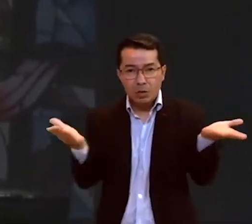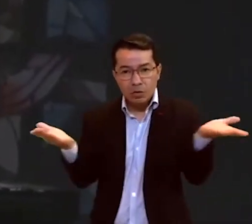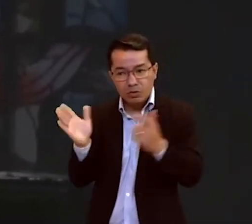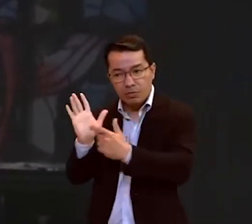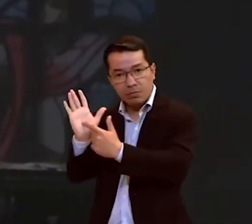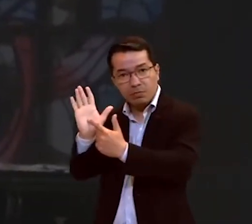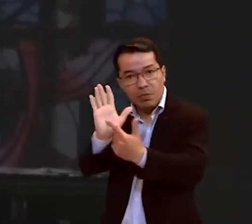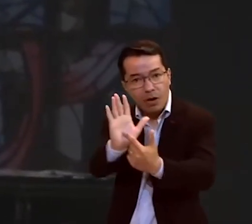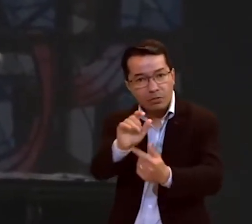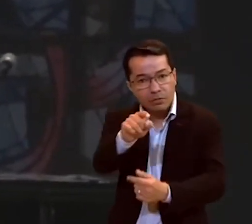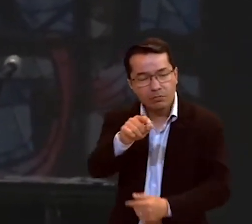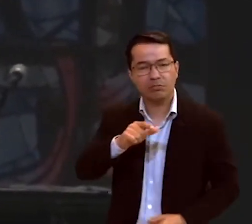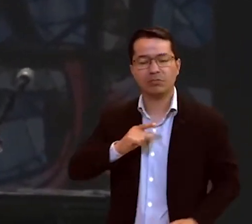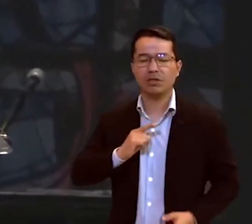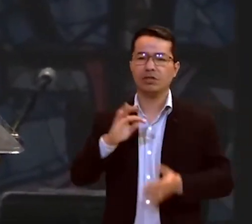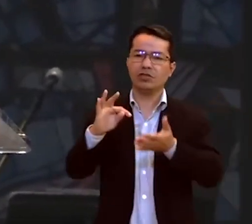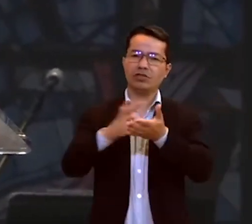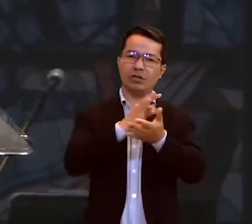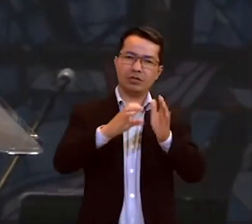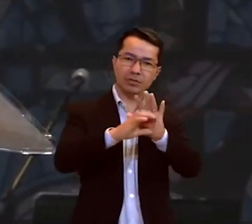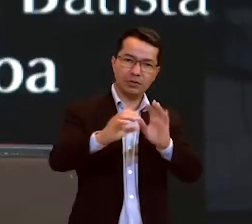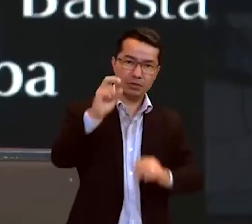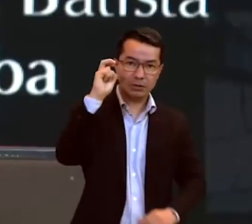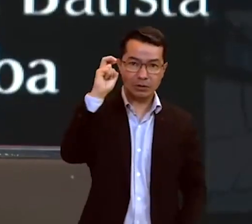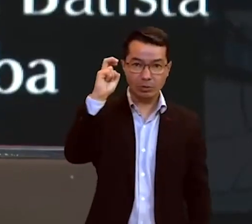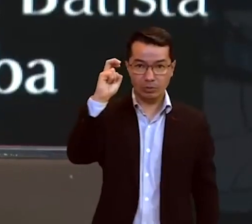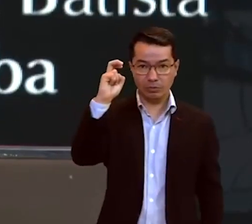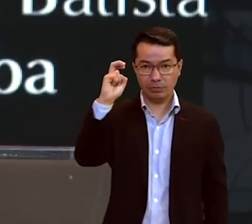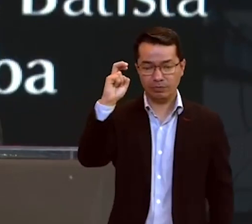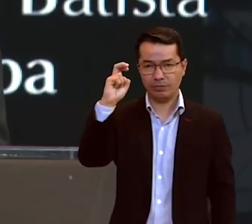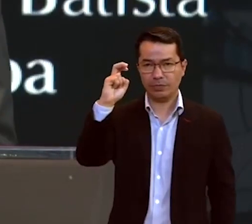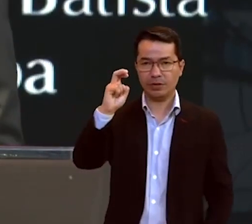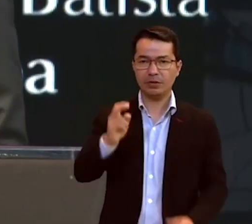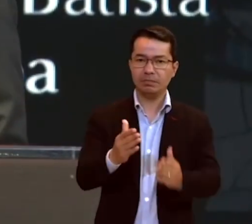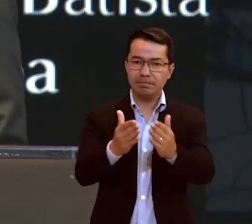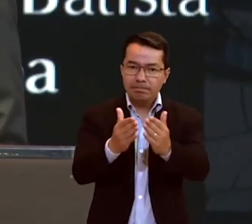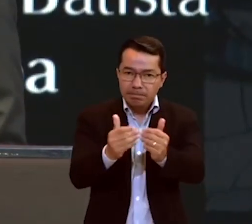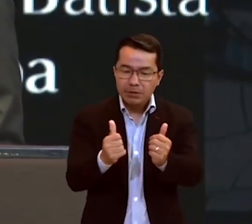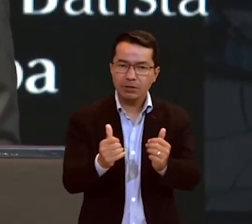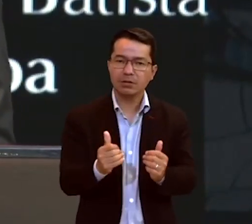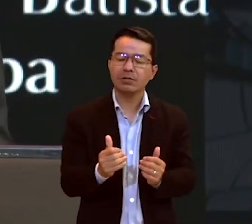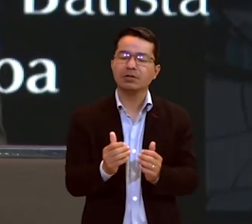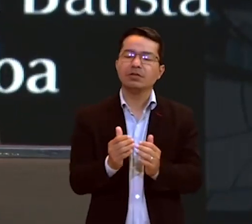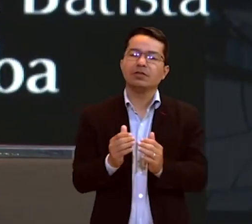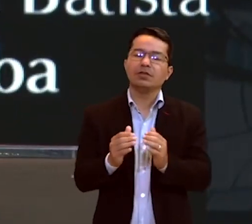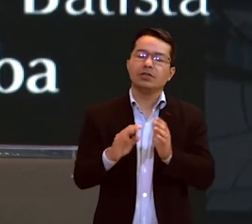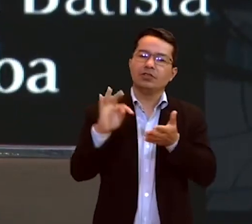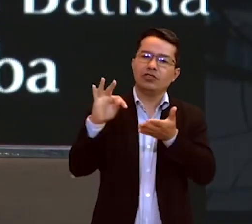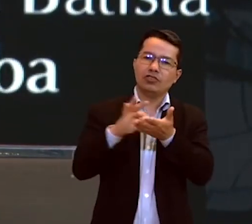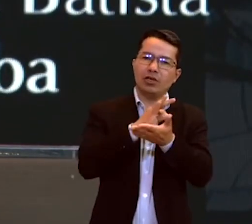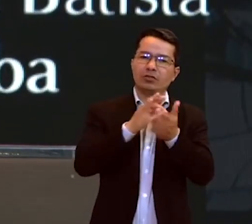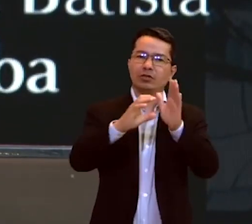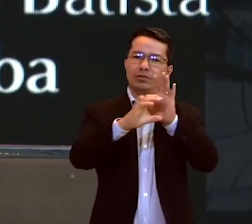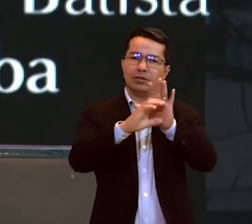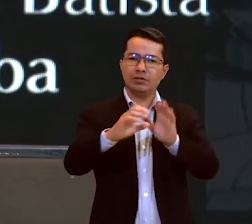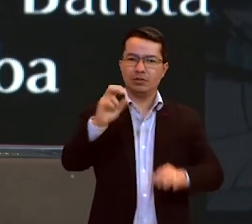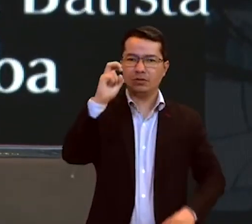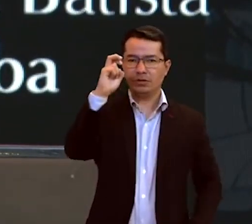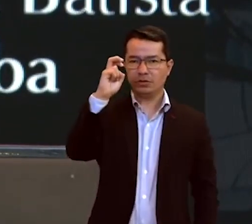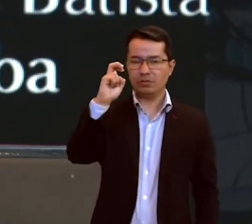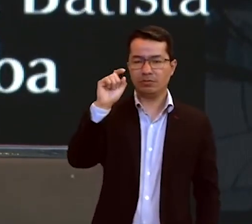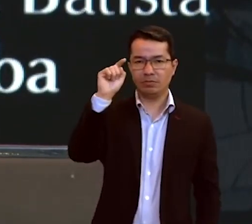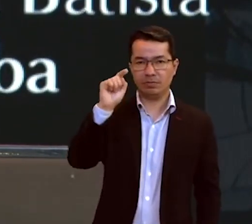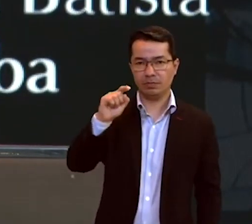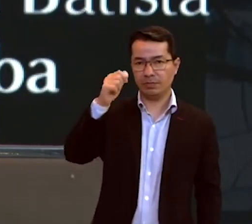dar, baseado ali em Tiago 5. Queria que você abrisse sua Bíblia, Tiago 5, 13 ao 18. Essa